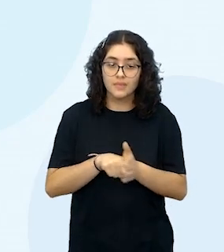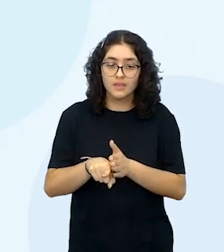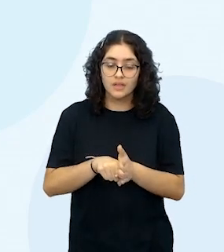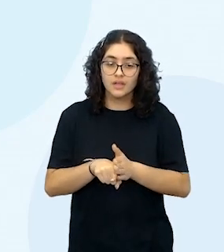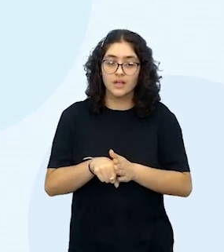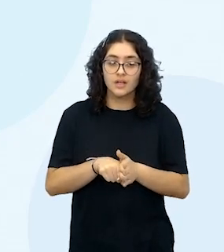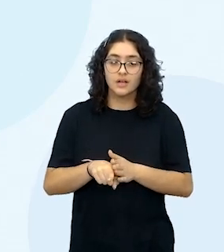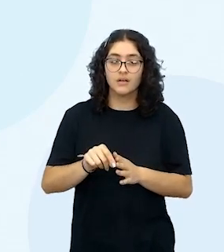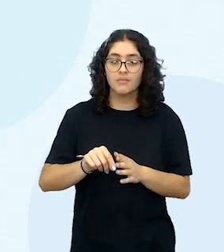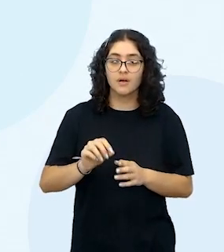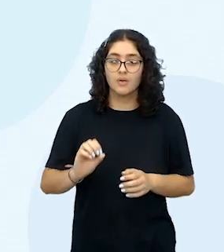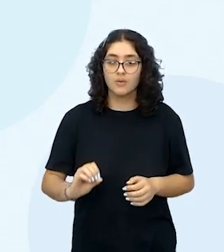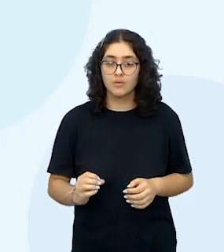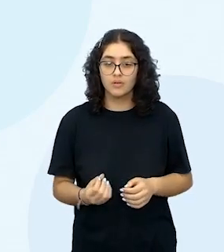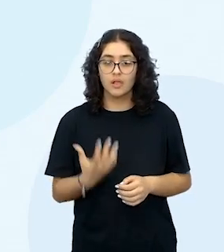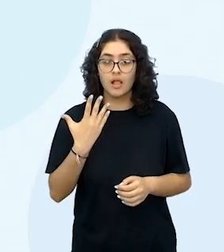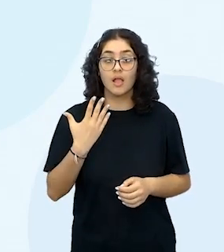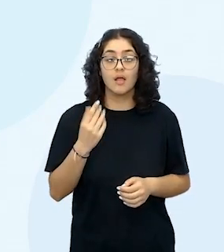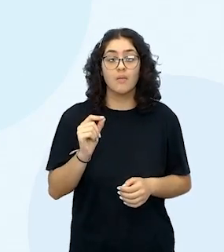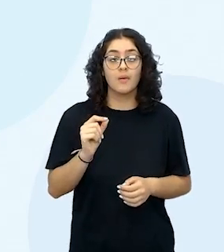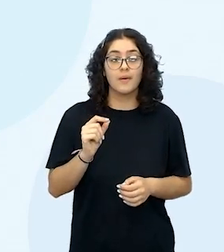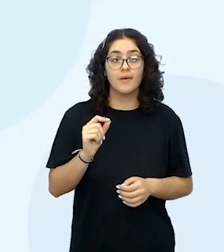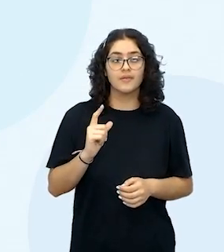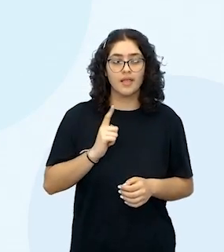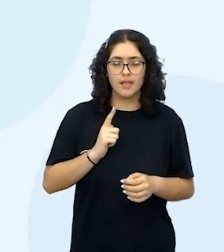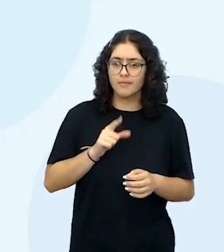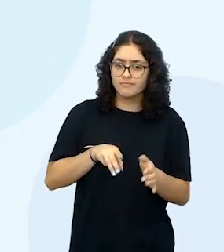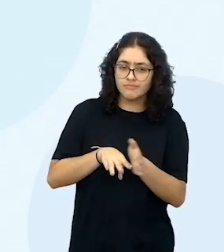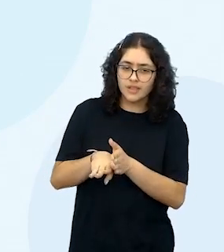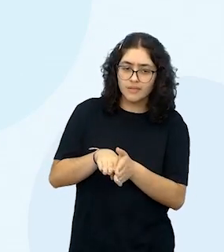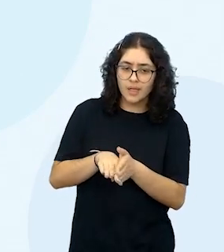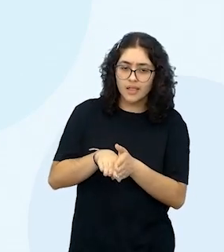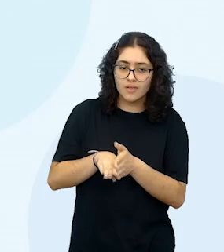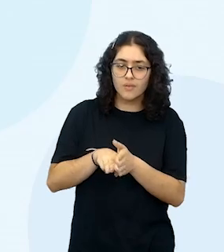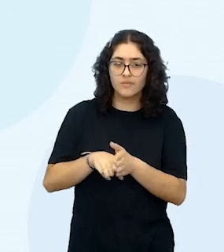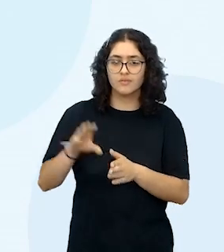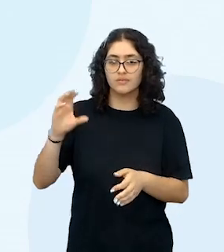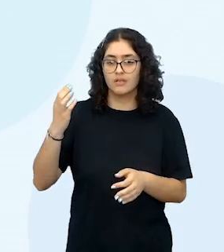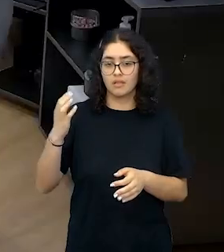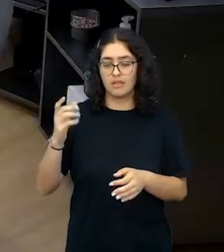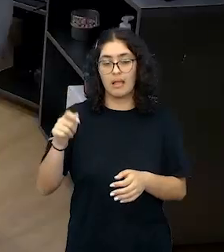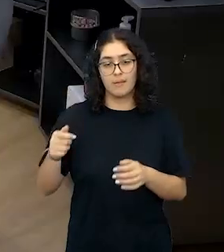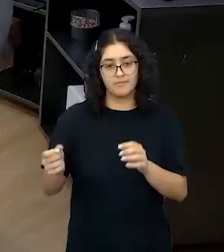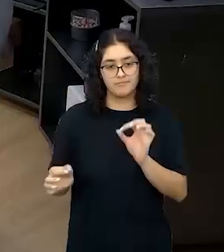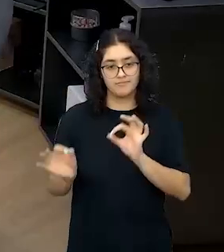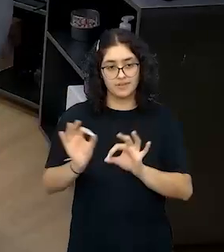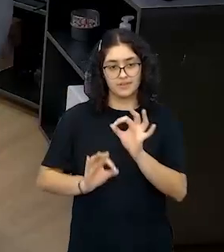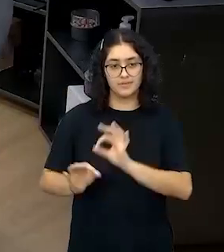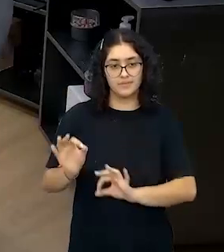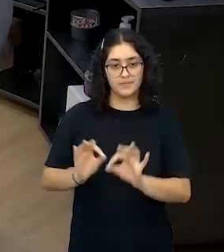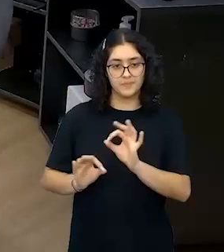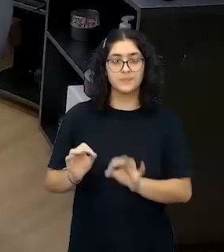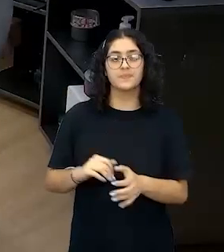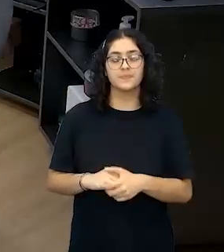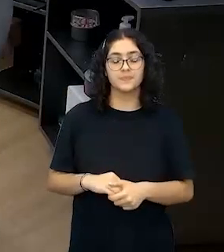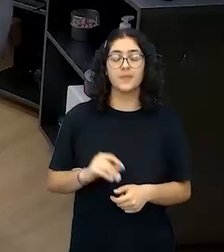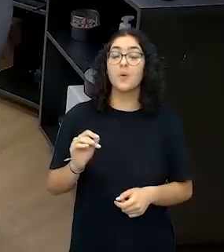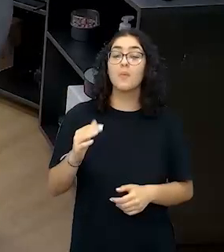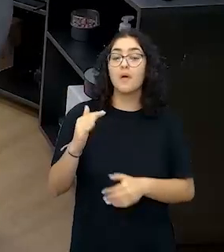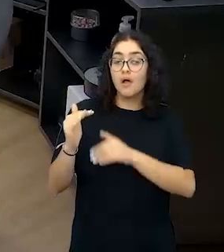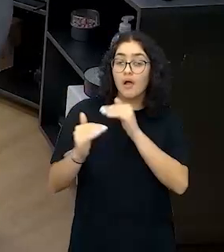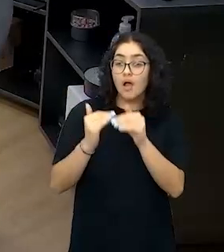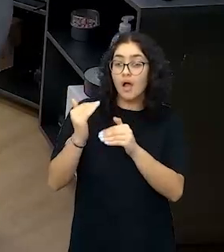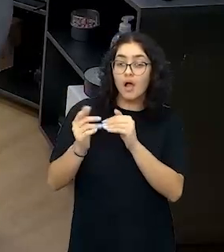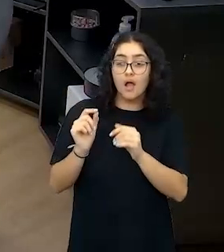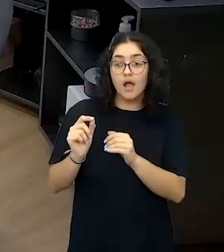de fenômenos por meio de metodologias científicas, como o professor foi colocado. também colocou, né? Sim. O que pode ser desenvolvido, gente,